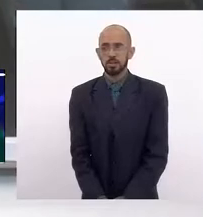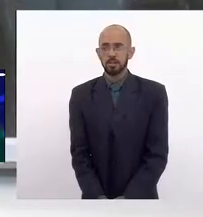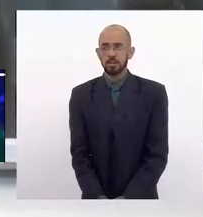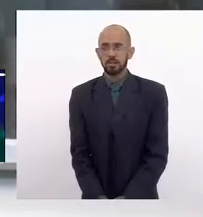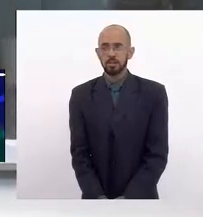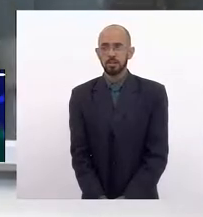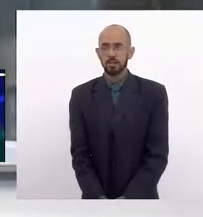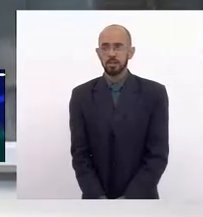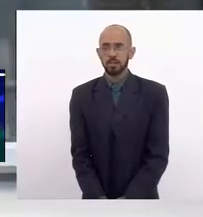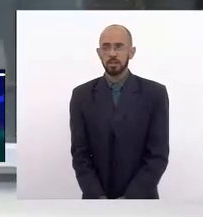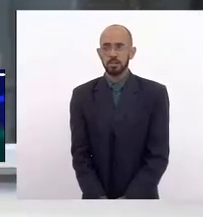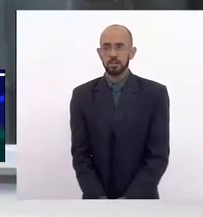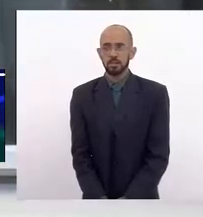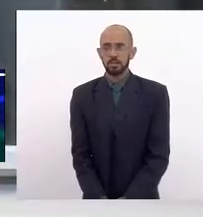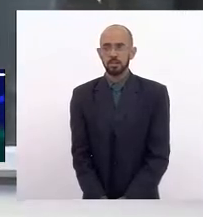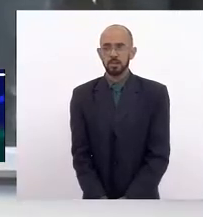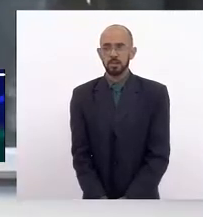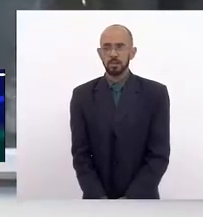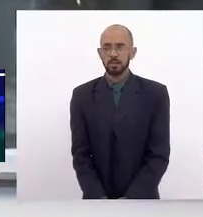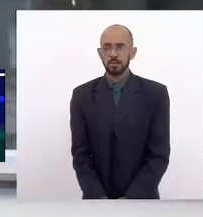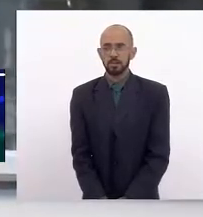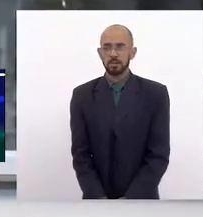E aí